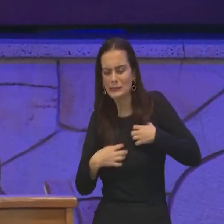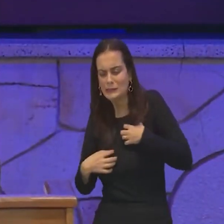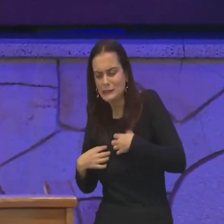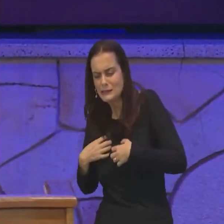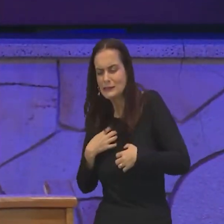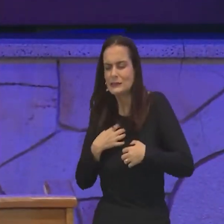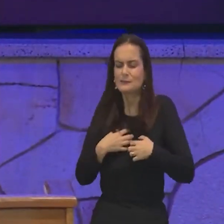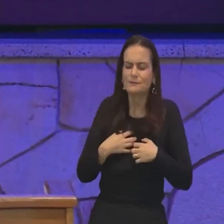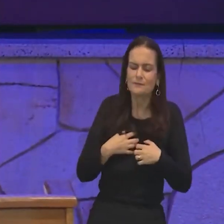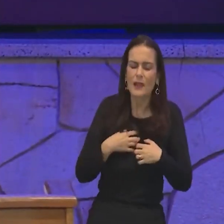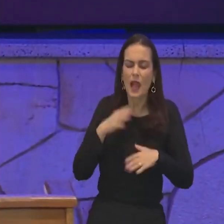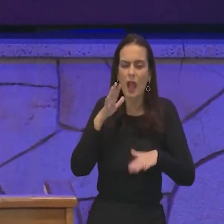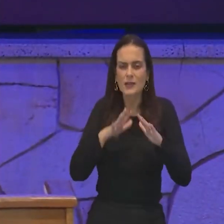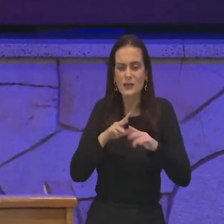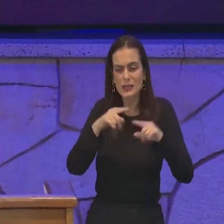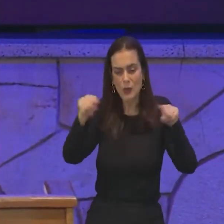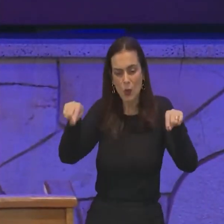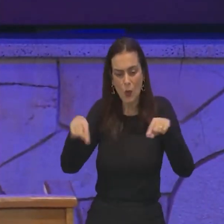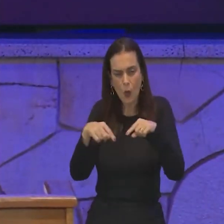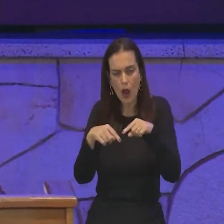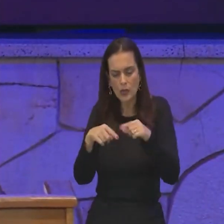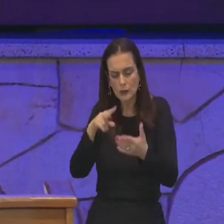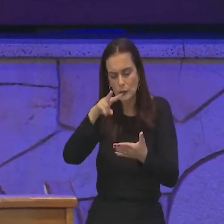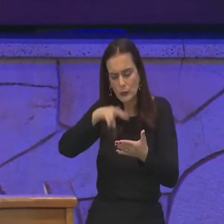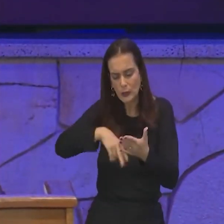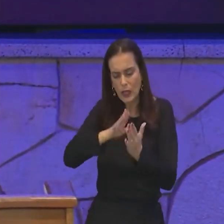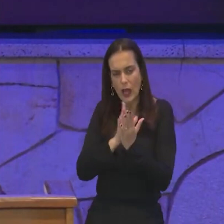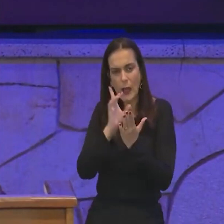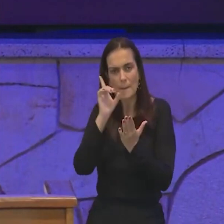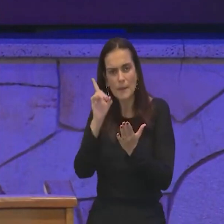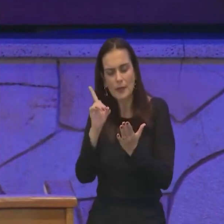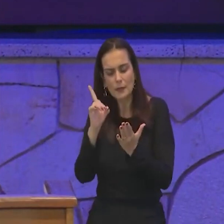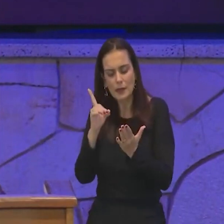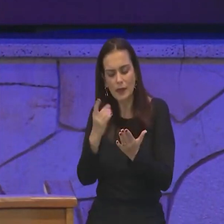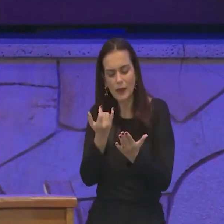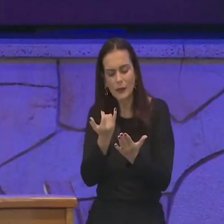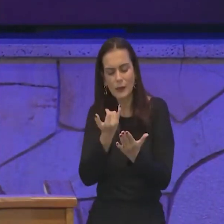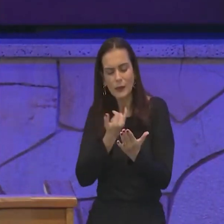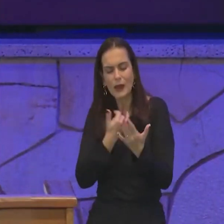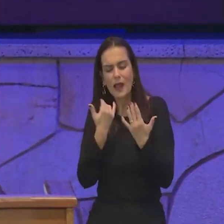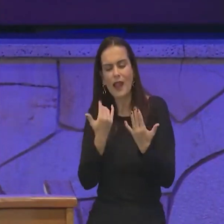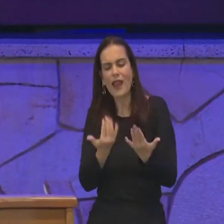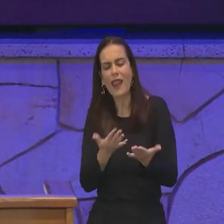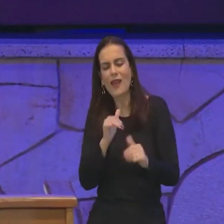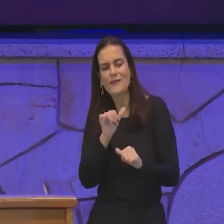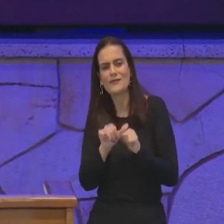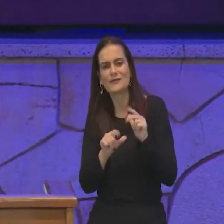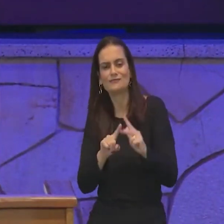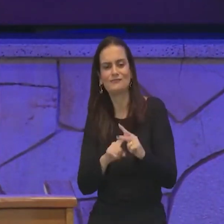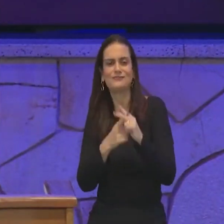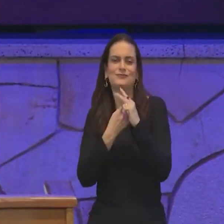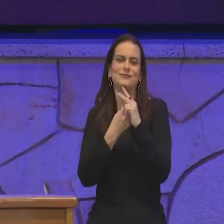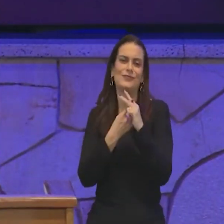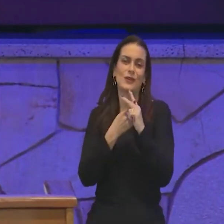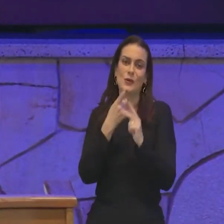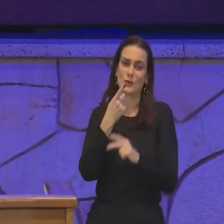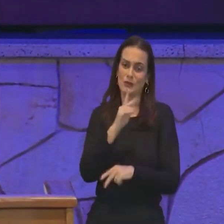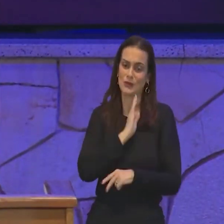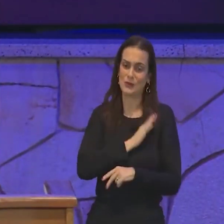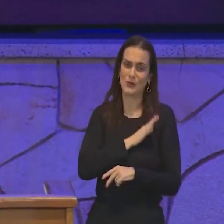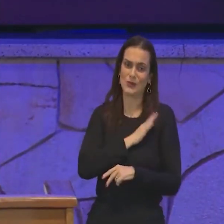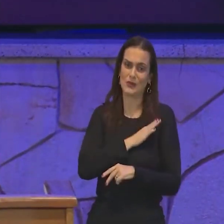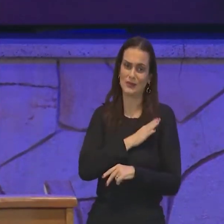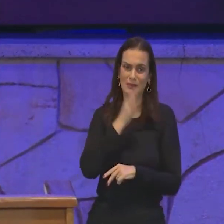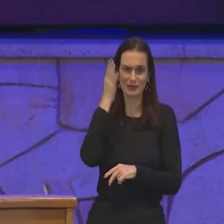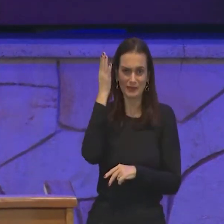você se dobra no seu quarto, lê a palavra de Deus, ora, e a leveza inexplicavelmente vem no seu coração. Sabe o que é isso? É